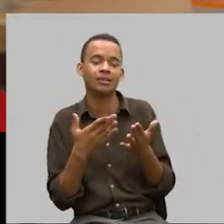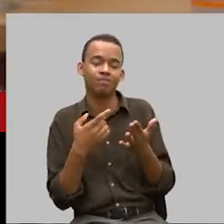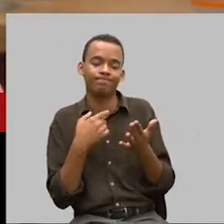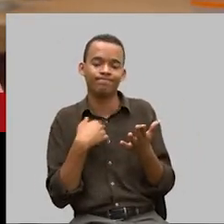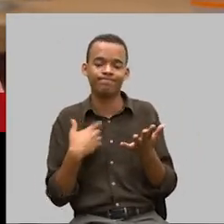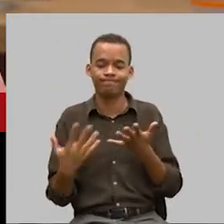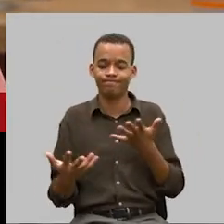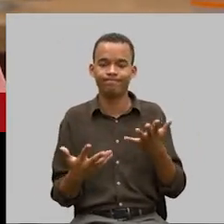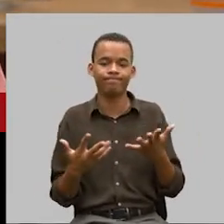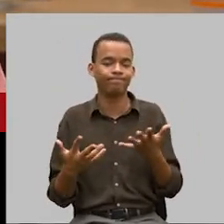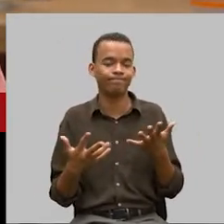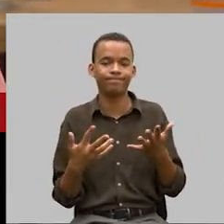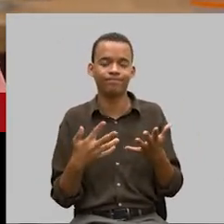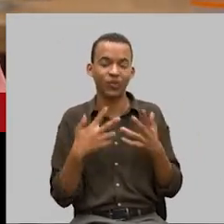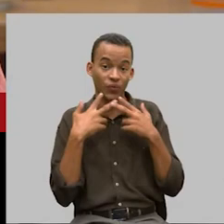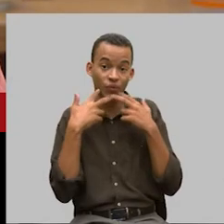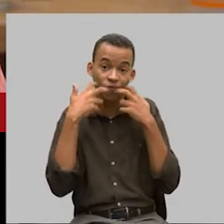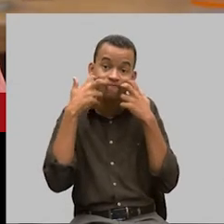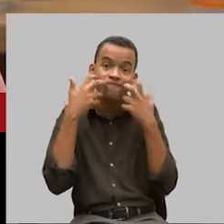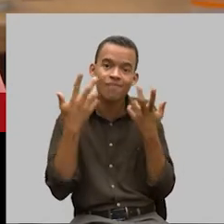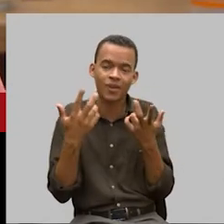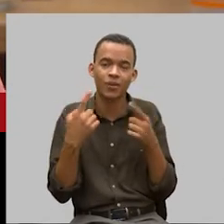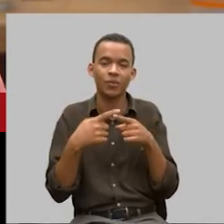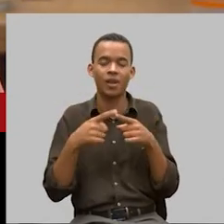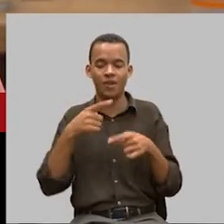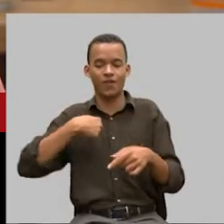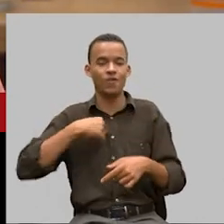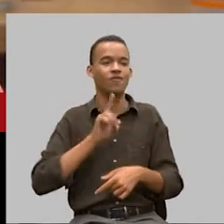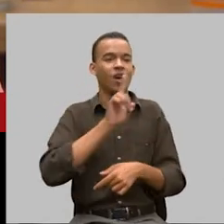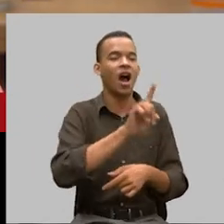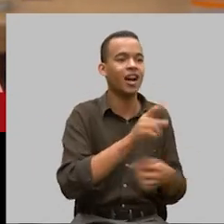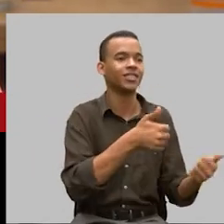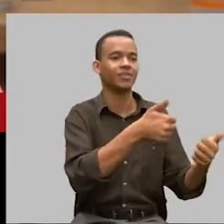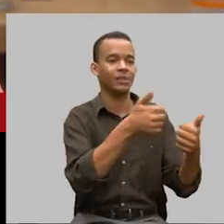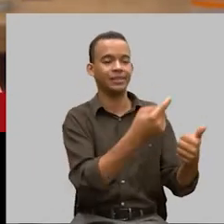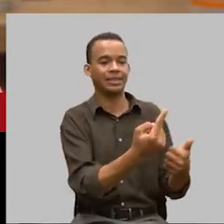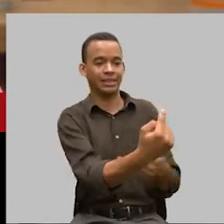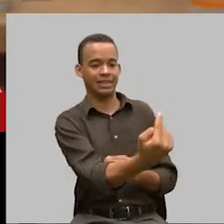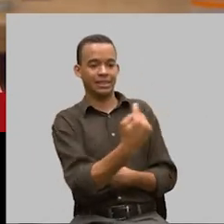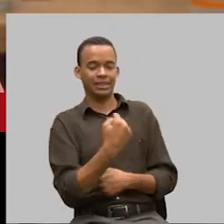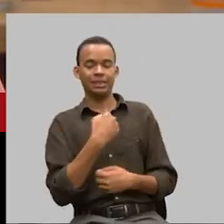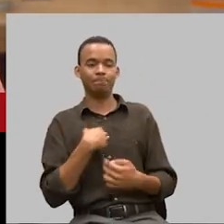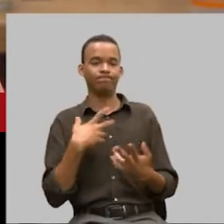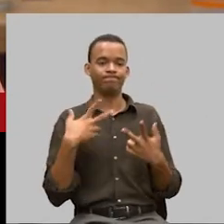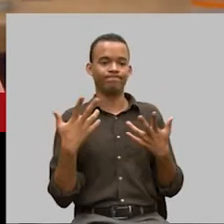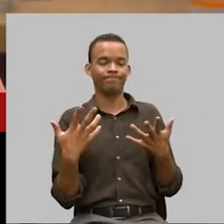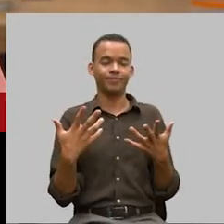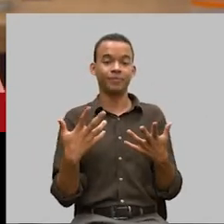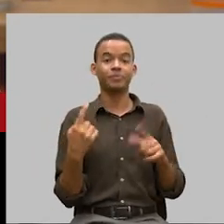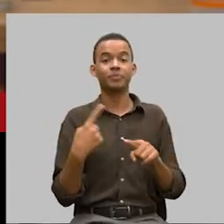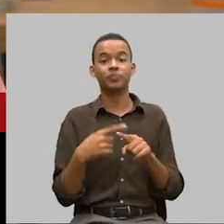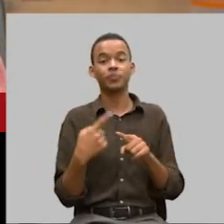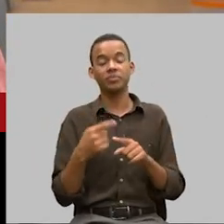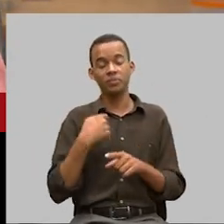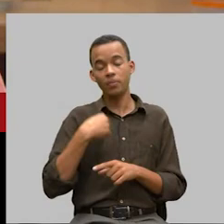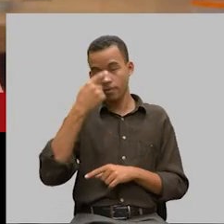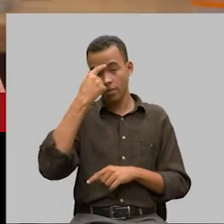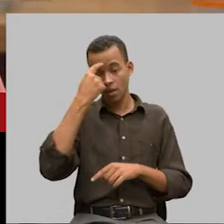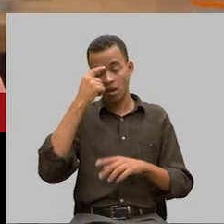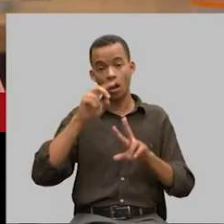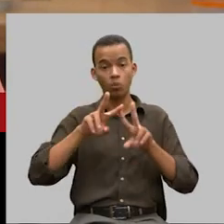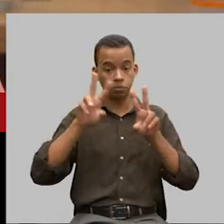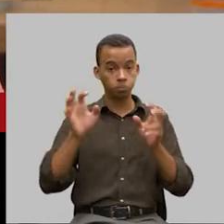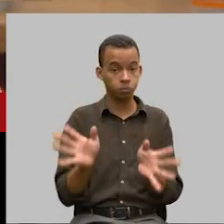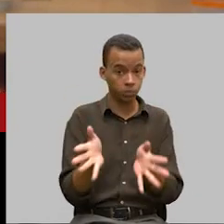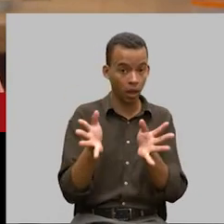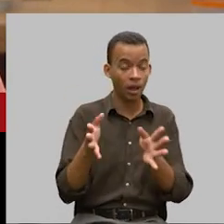né então a gente tem provocado sobre permanência acesso e permanência a E aí é uma discussão que a gente precisa